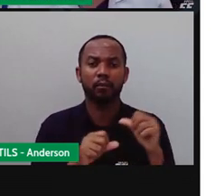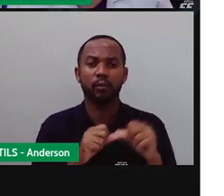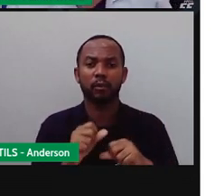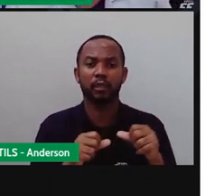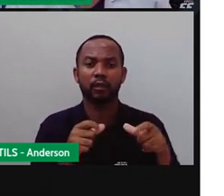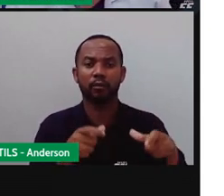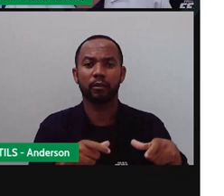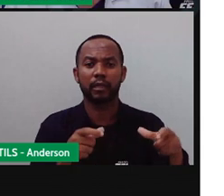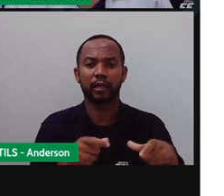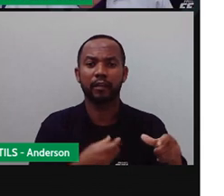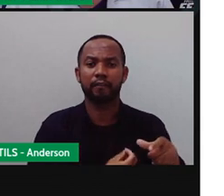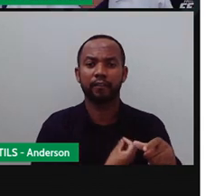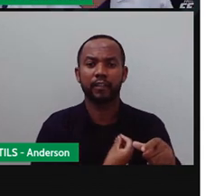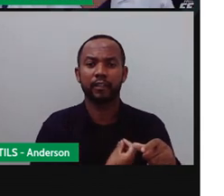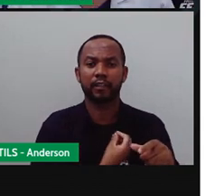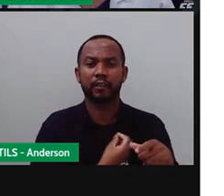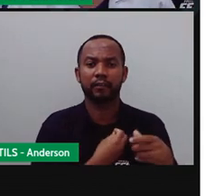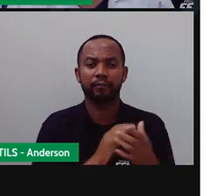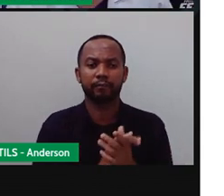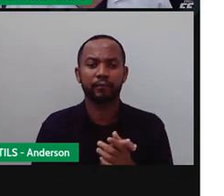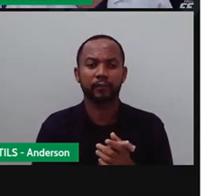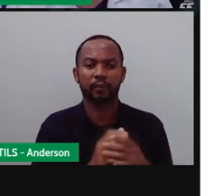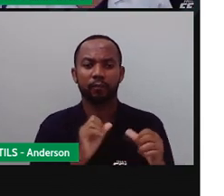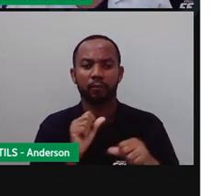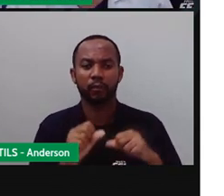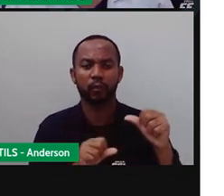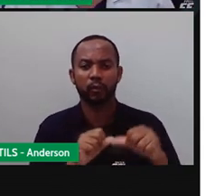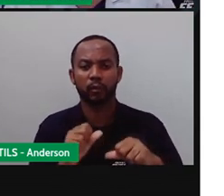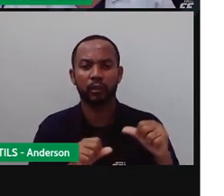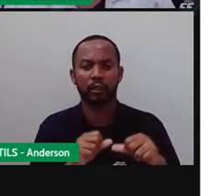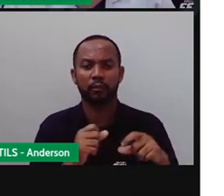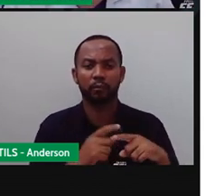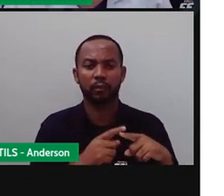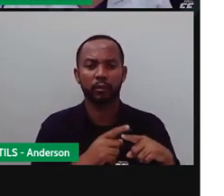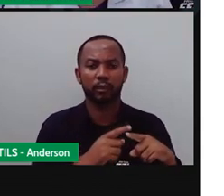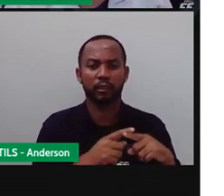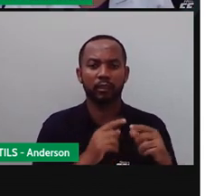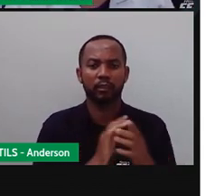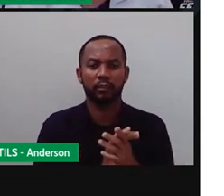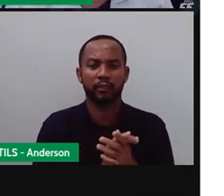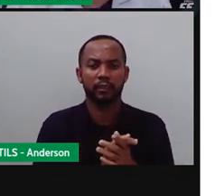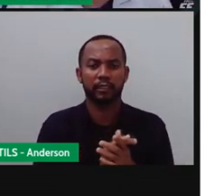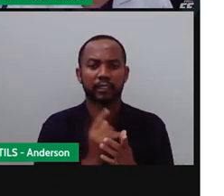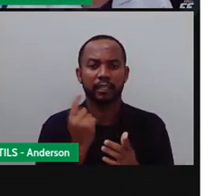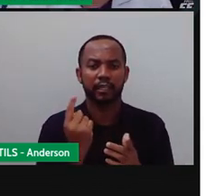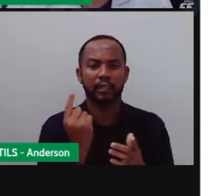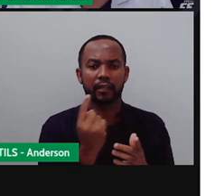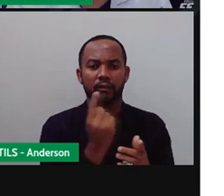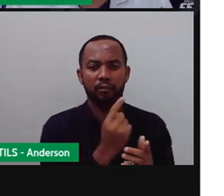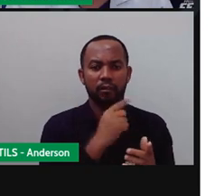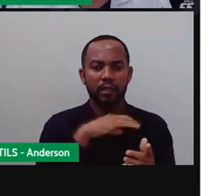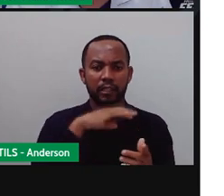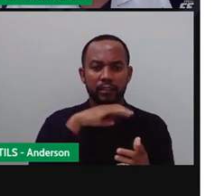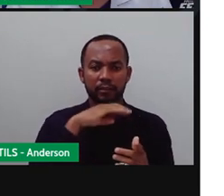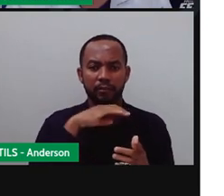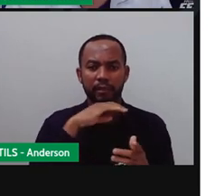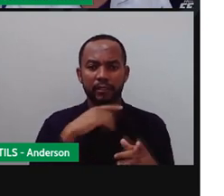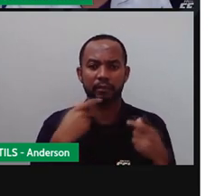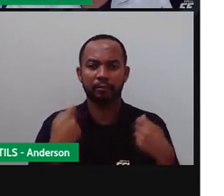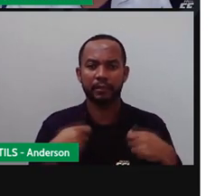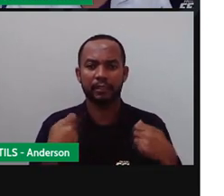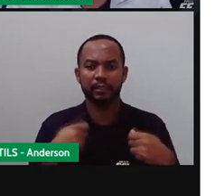vida? Porque vai mudando o quê? O habitat. Muda o habitat por quê? Porque vai mudar o que cada um desses animais precisam